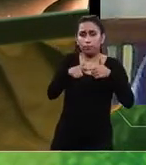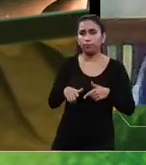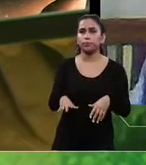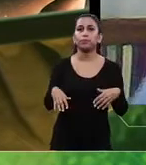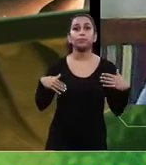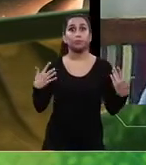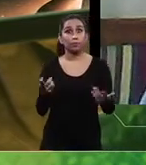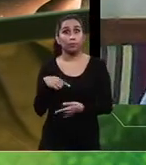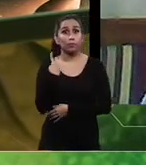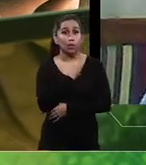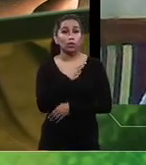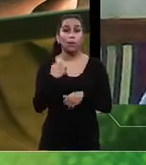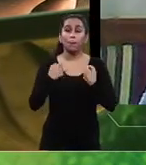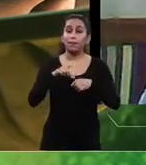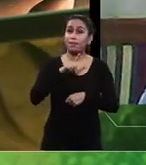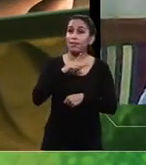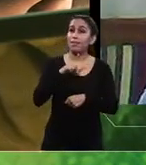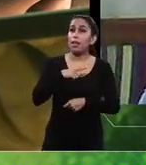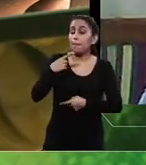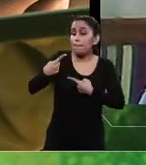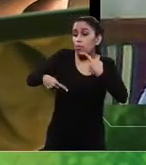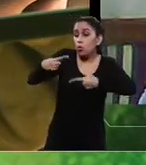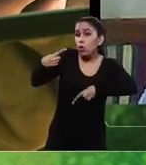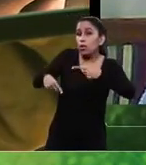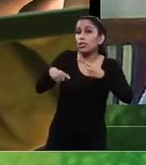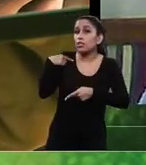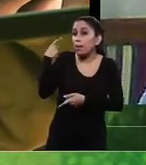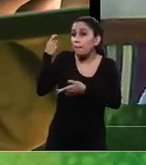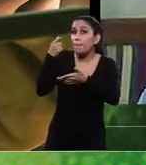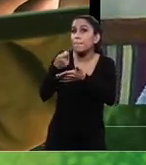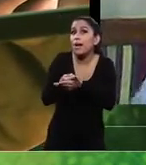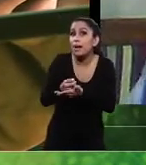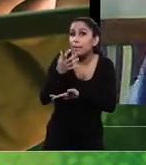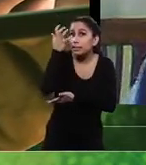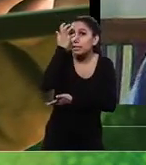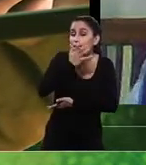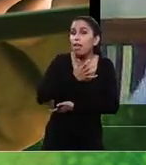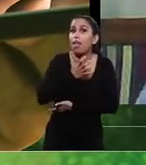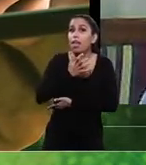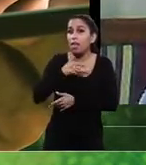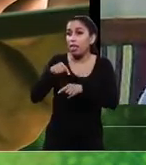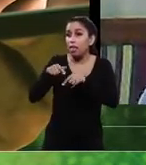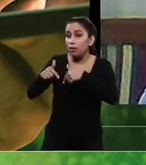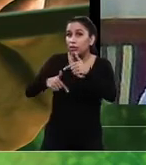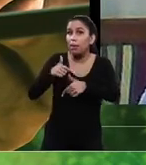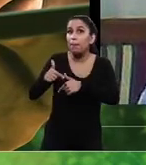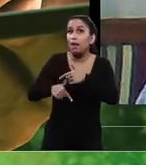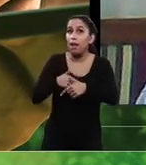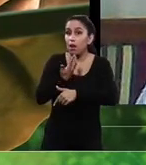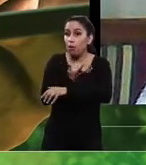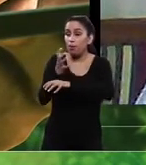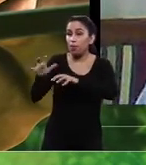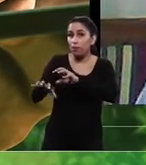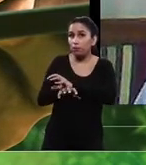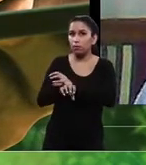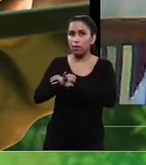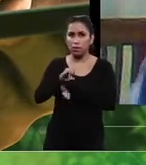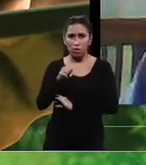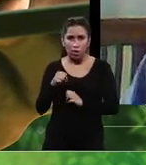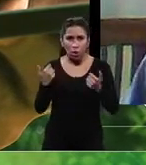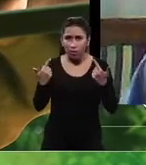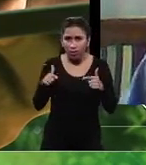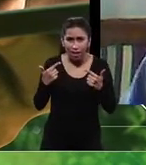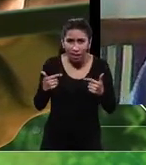gente precisa de uma política séria de pagamento por serviços ambientais. Se a gente não tiver, e se exigem